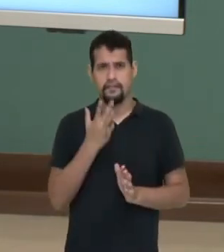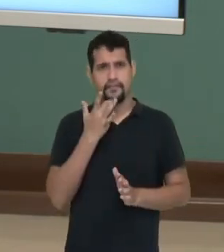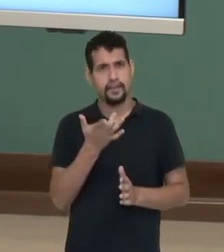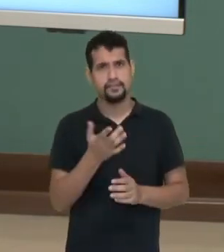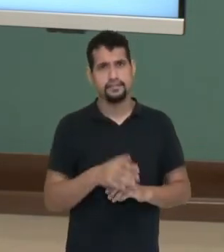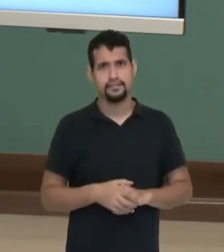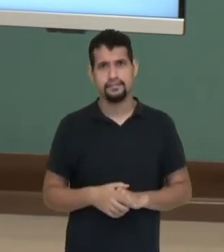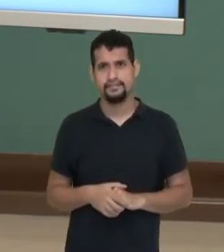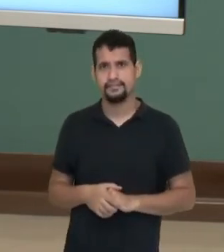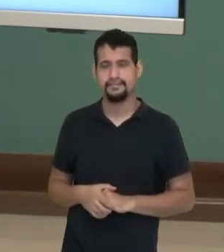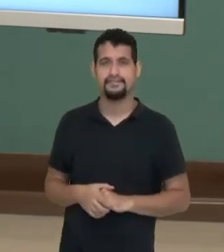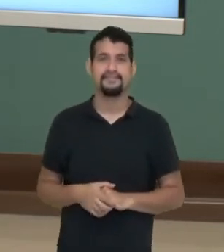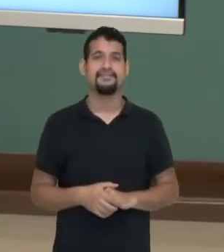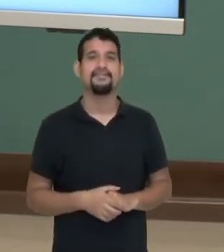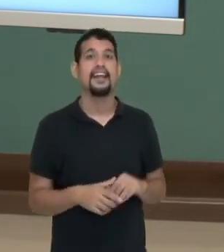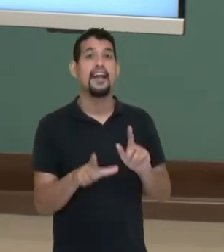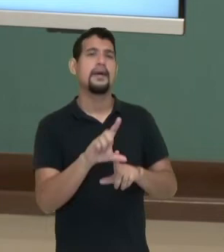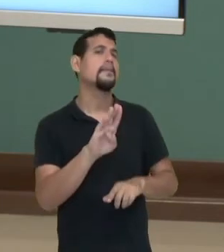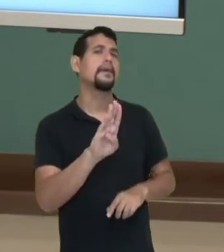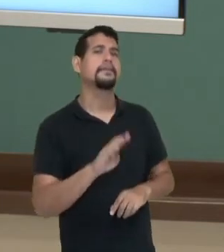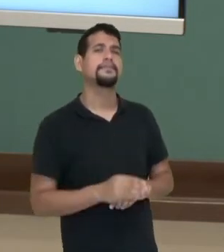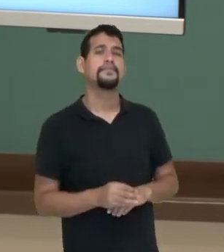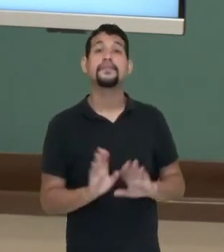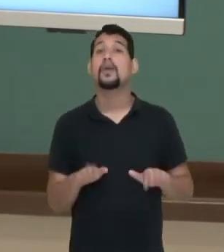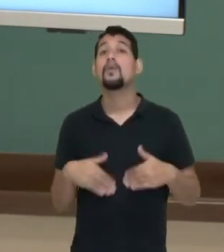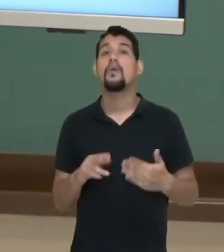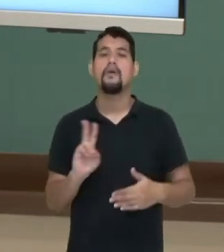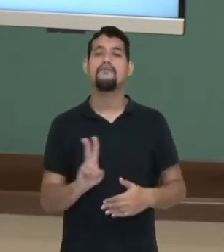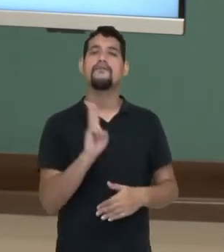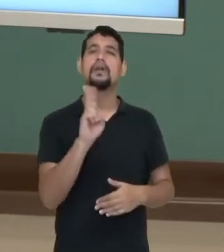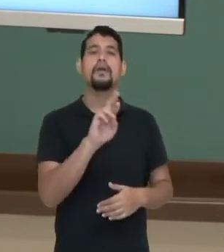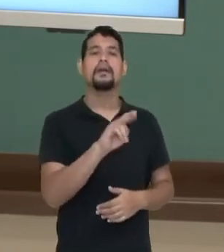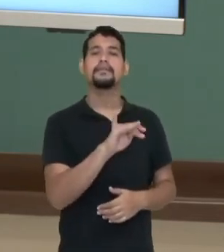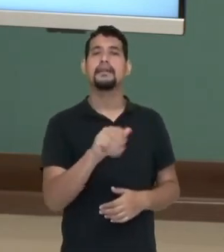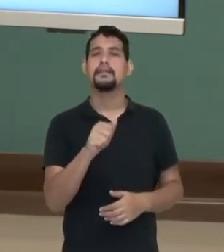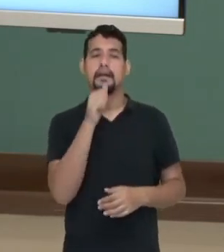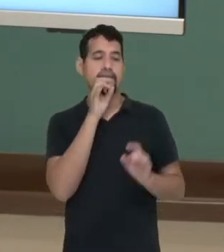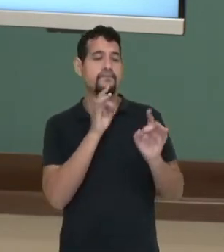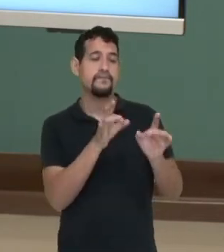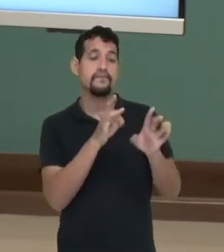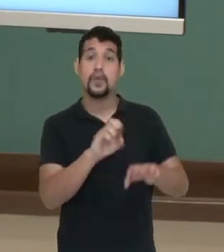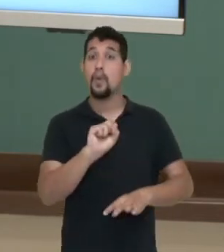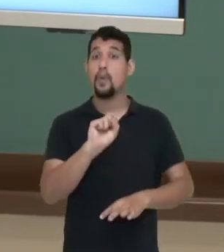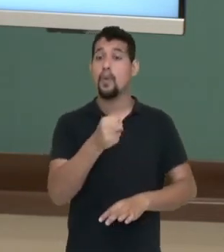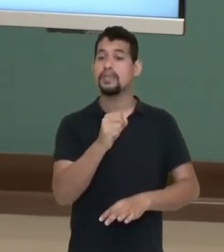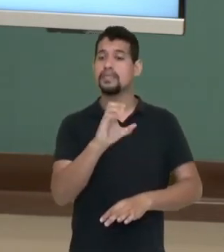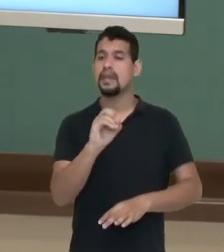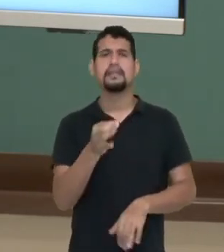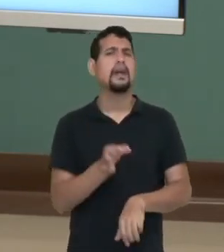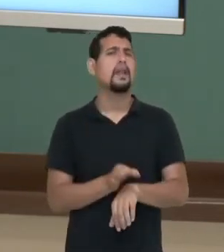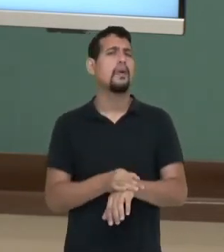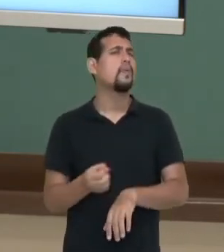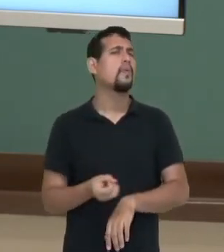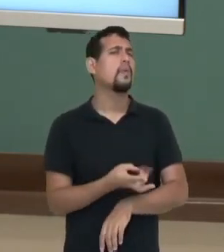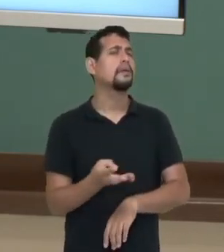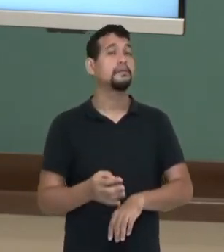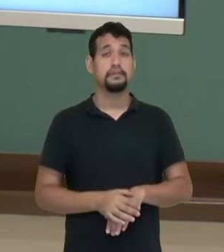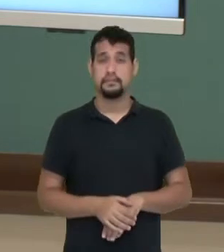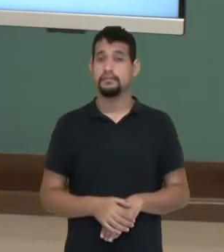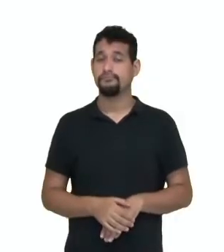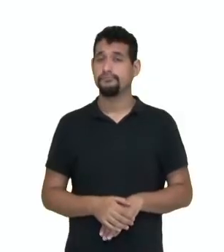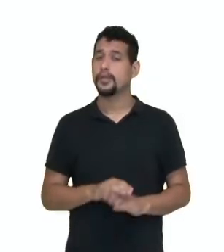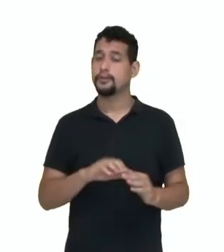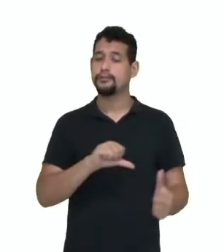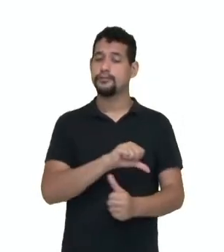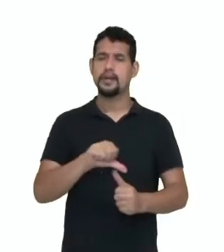fácil? E a letra B? Qual é o valor da receita quando forem vendidos 80 relógios? Então, basta